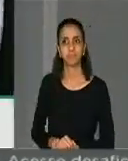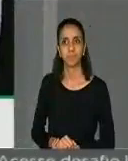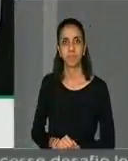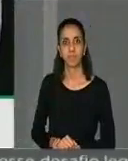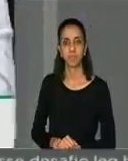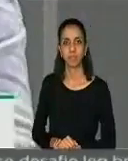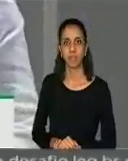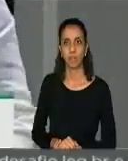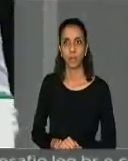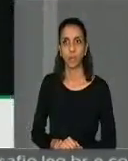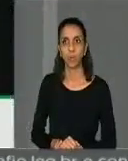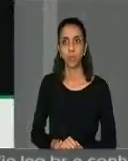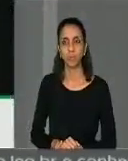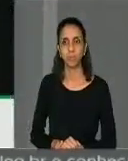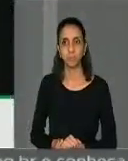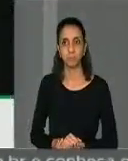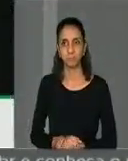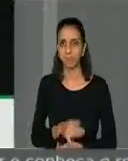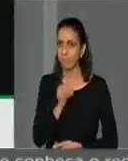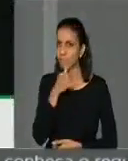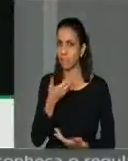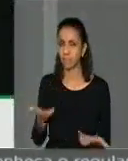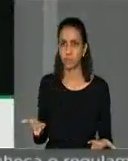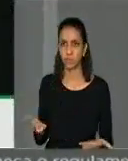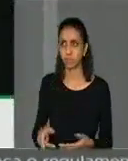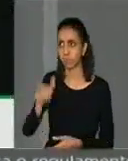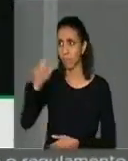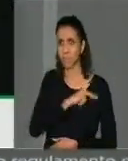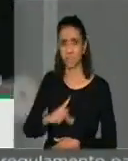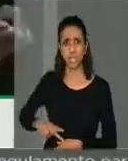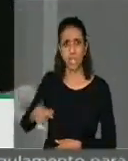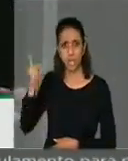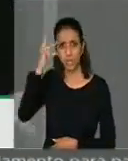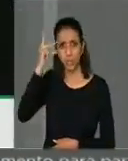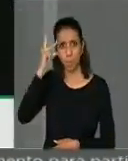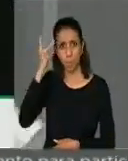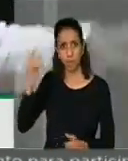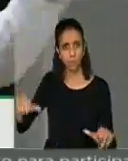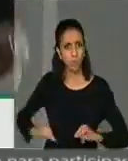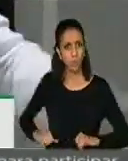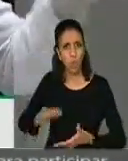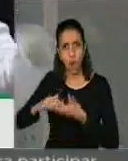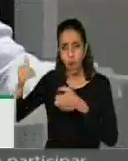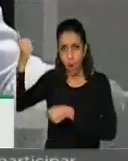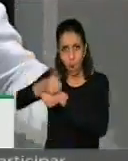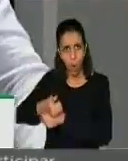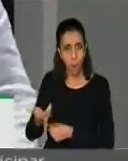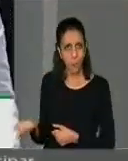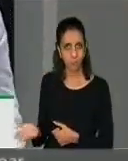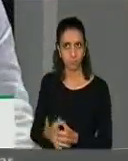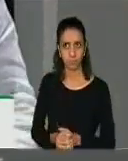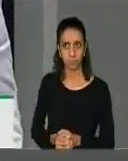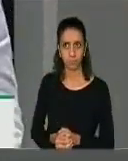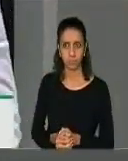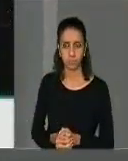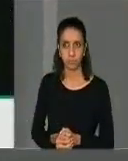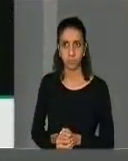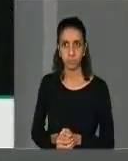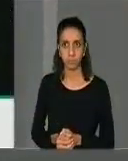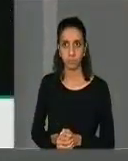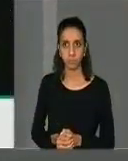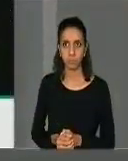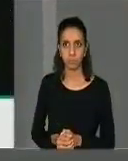a presidenta Dilma, que foi vítima de um golpe, não teve, como Michel Temer está